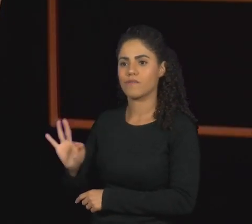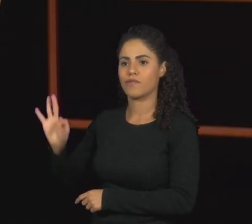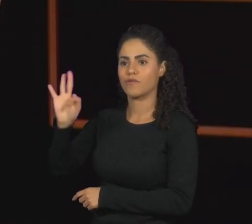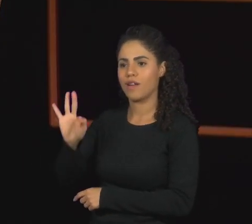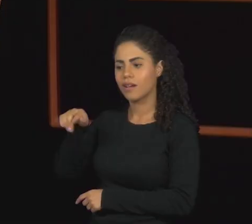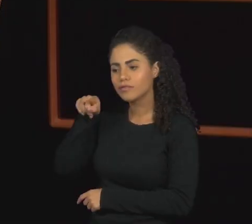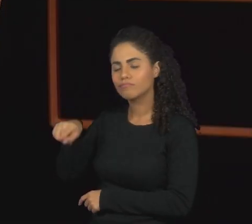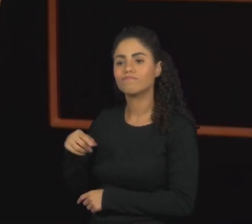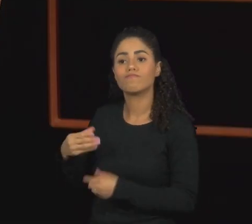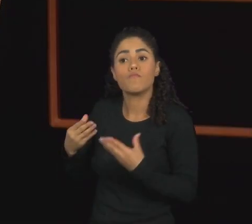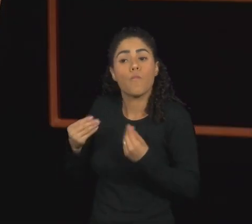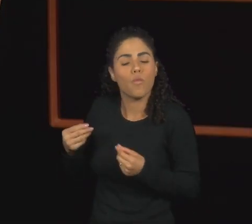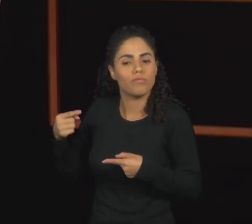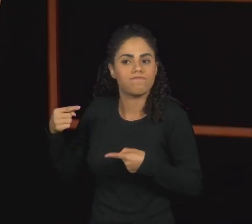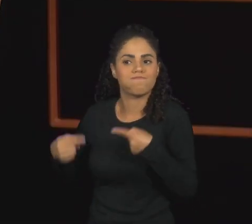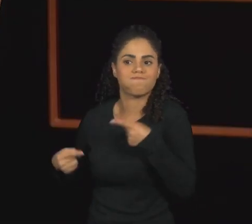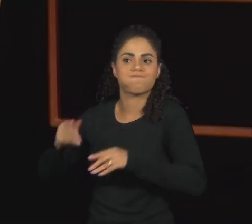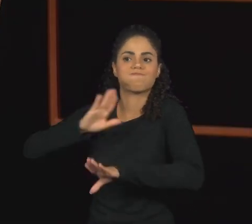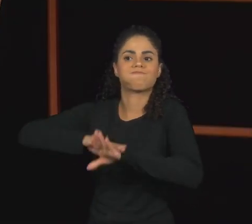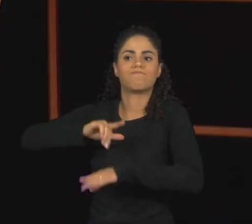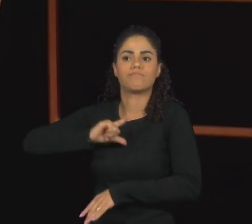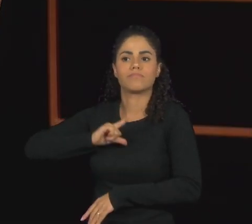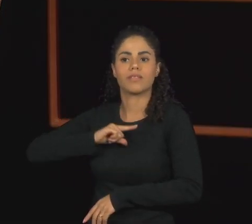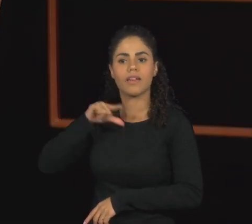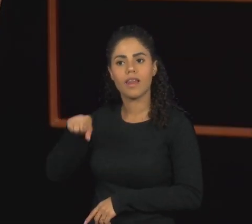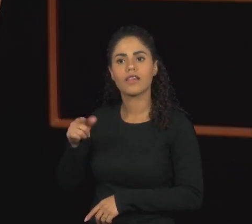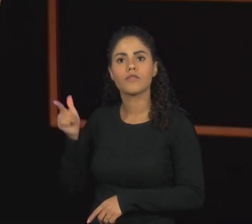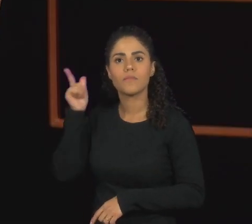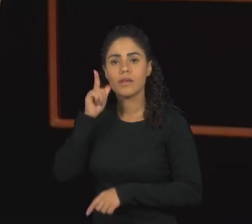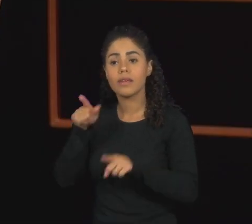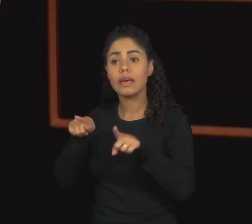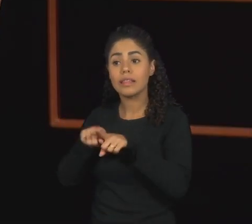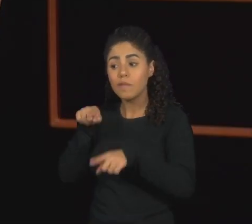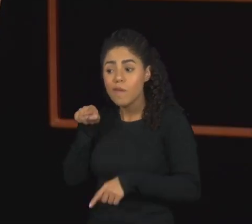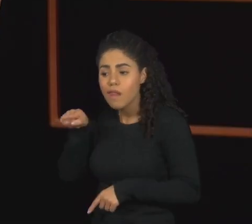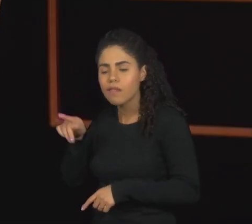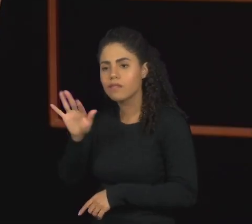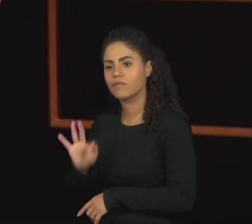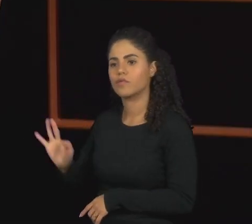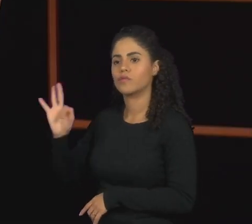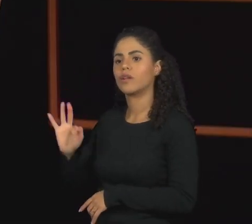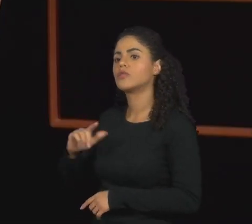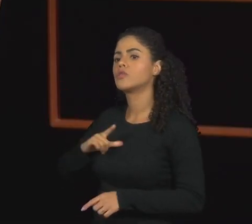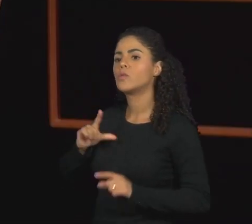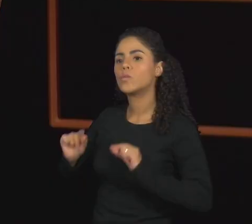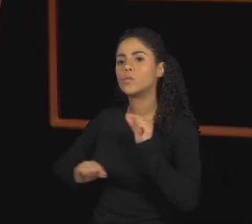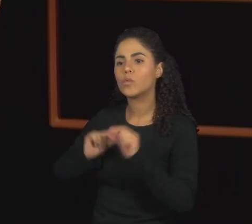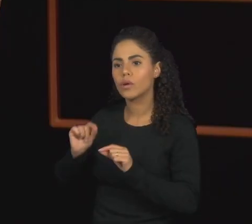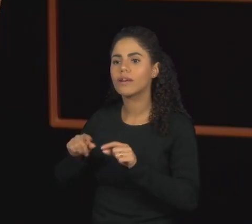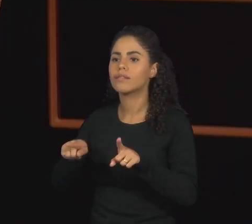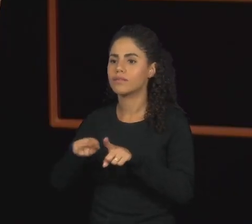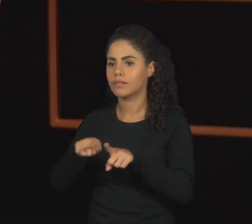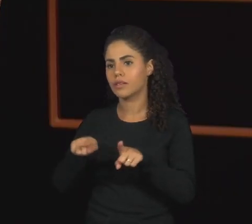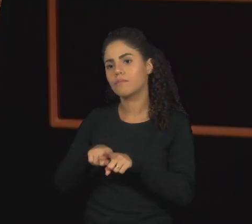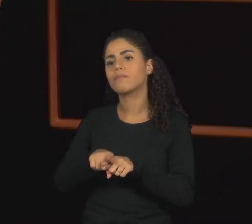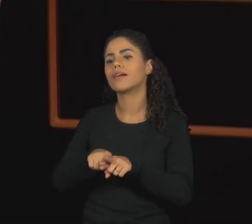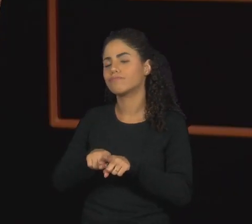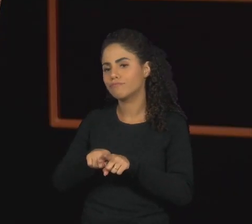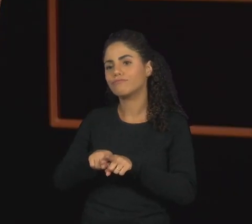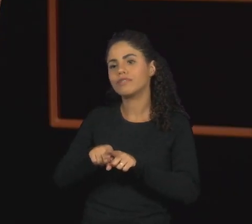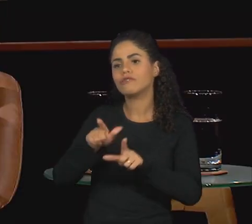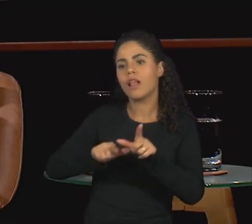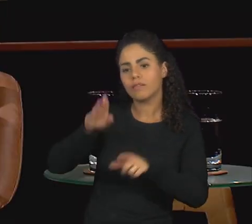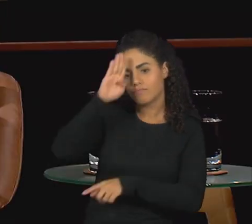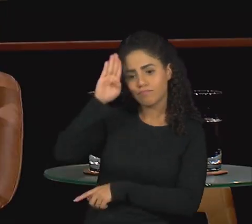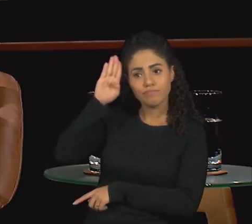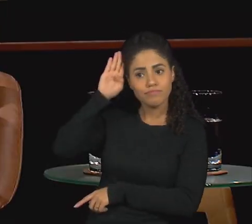a poesia, porque se preserva até hoje, nos porões da faculdade, a Academia de Letras, que esses poetas